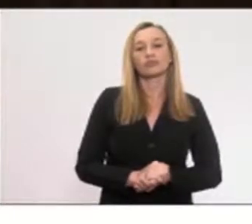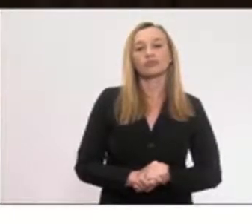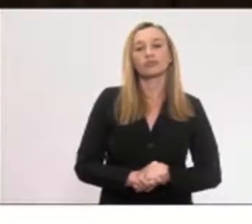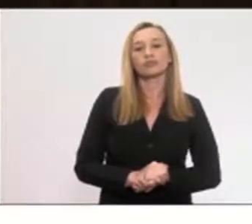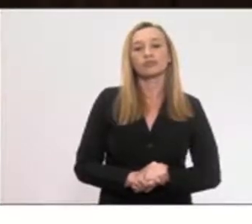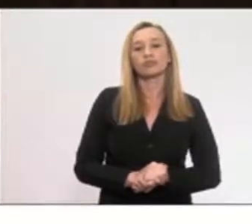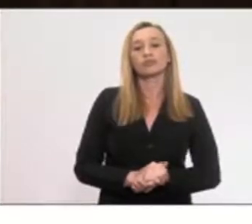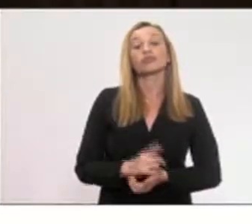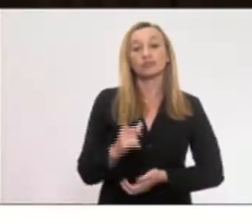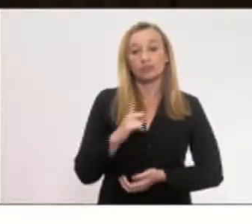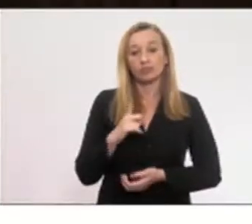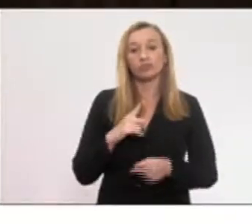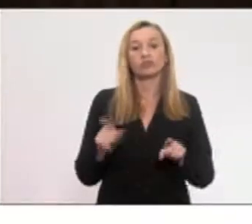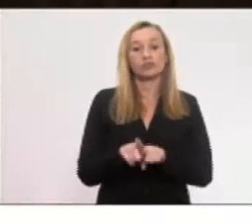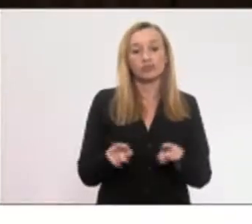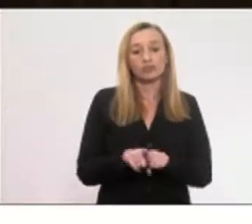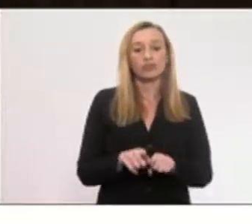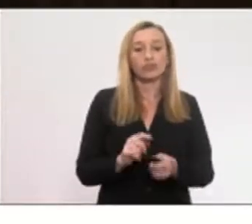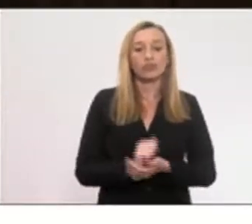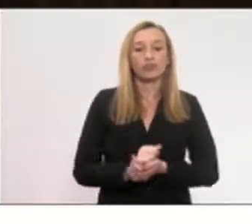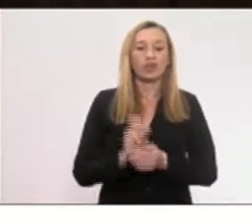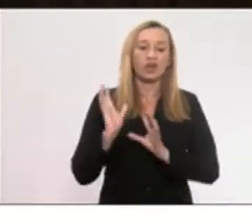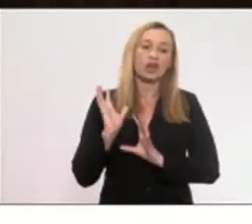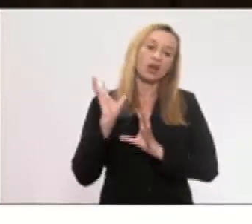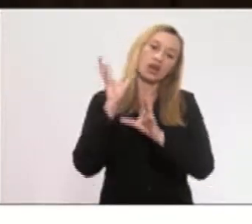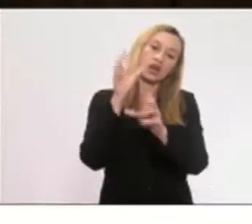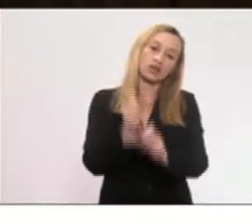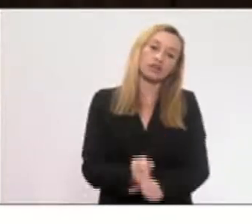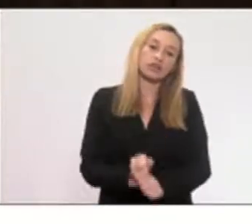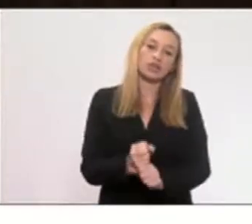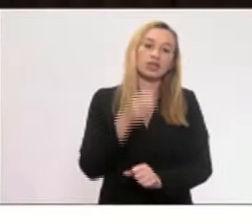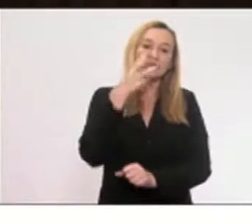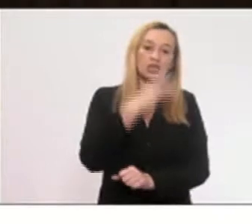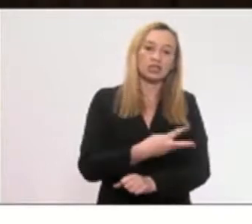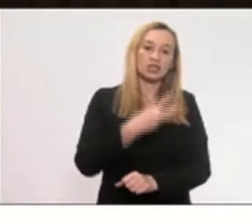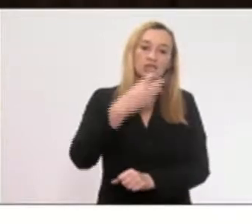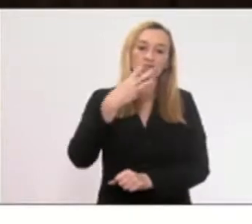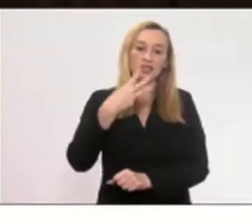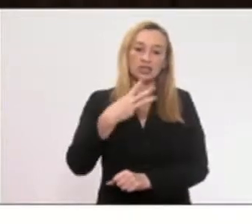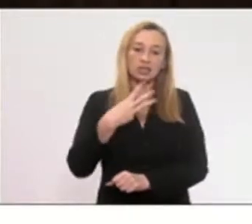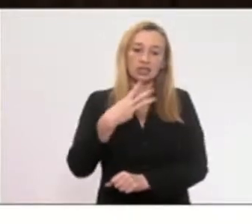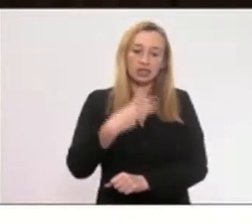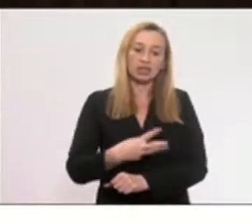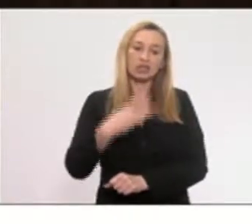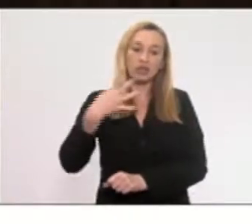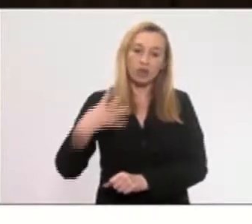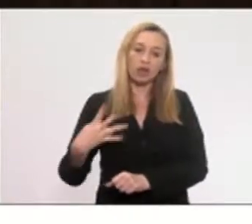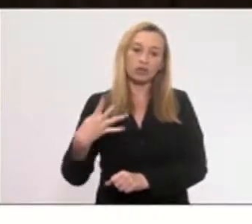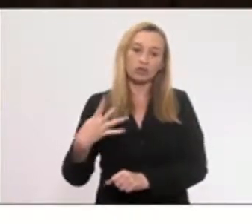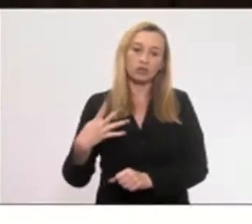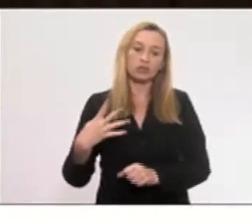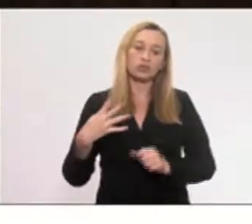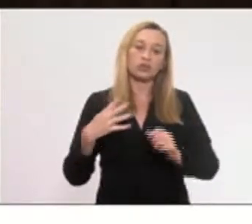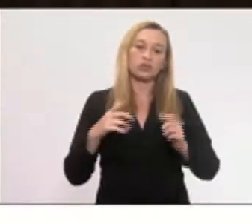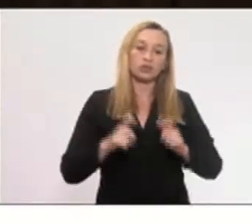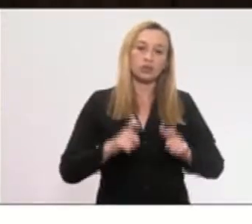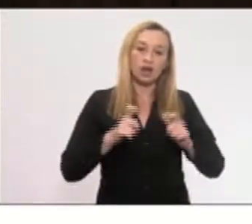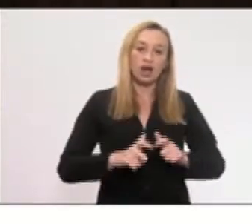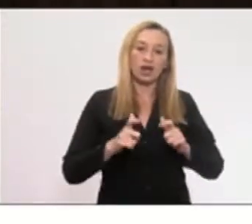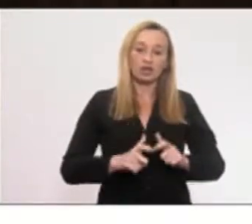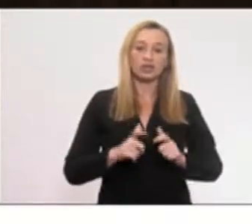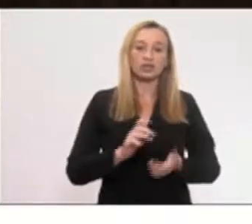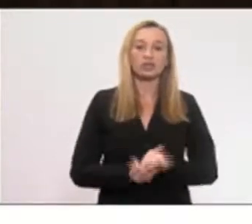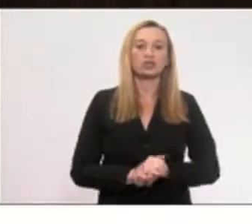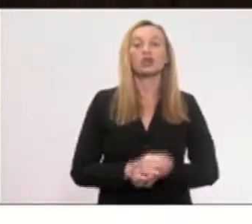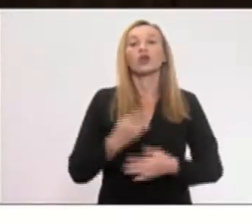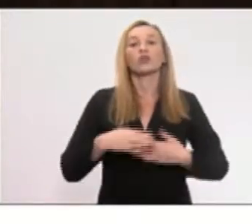Nós tivemos a revisão de todas as 334 unidades de conservação, ou seja, o